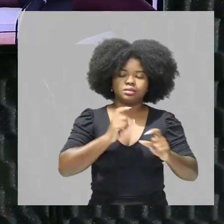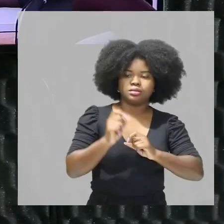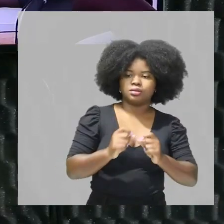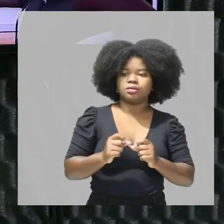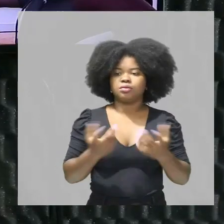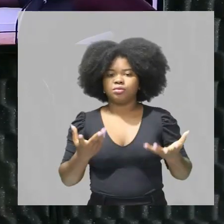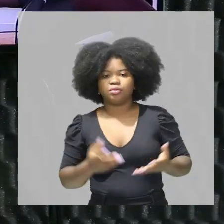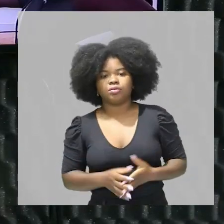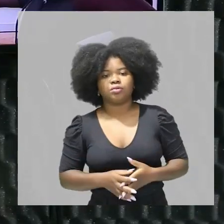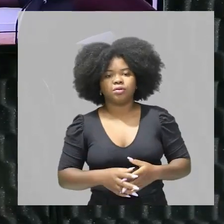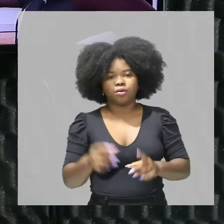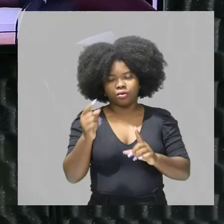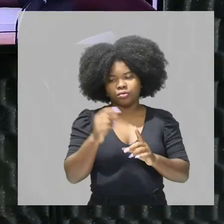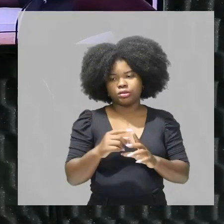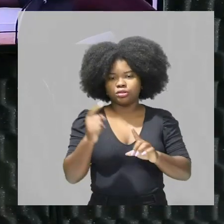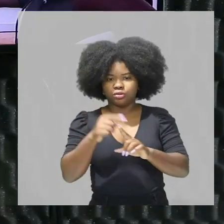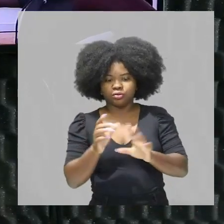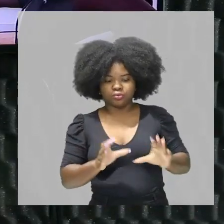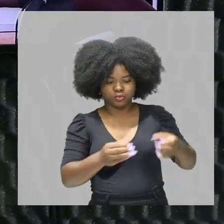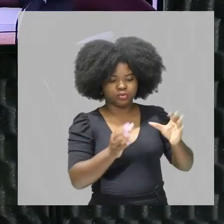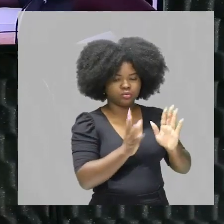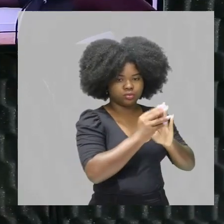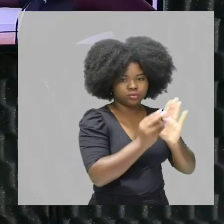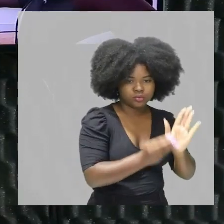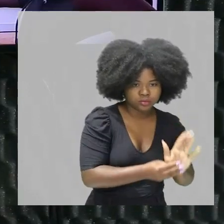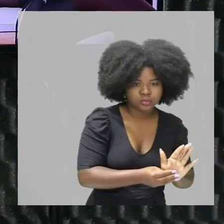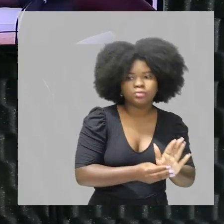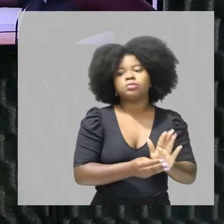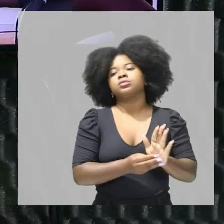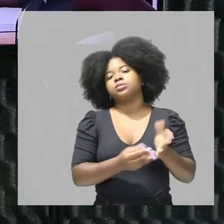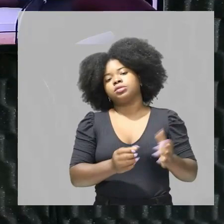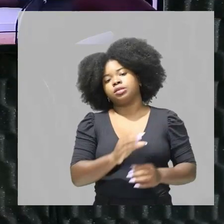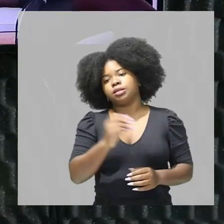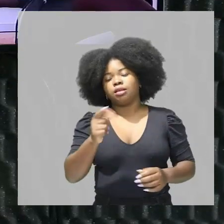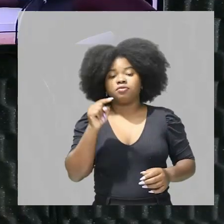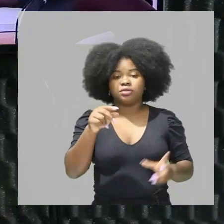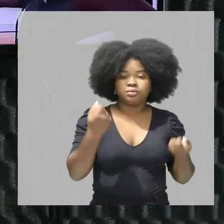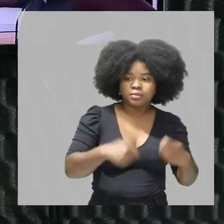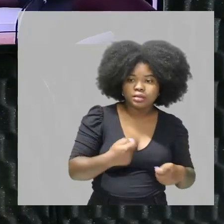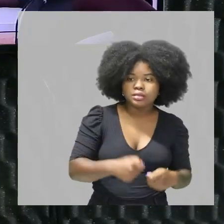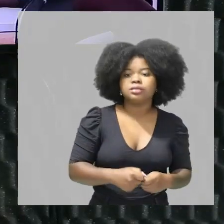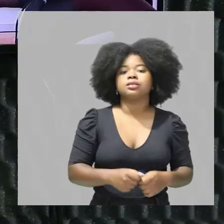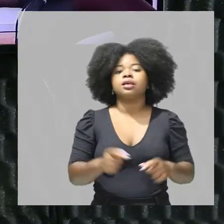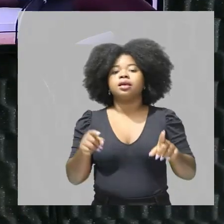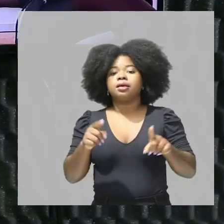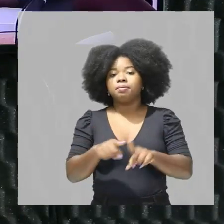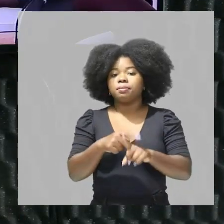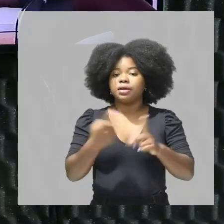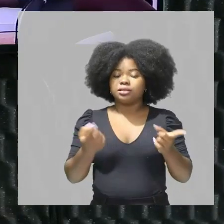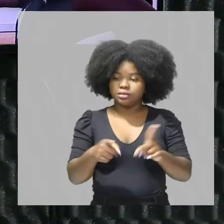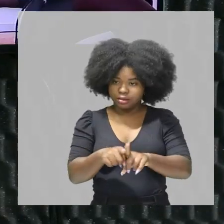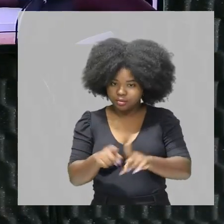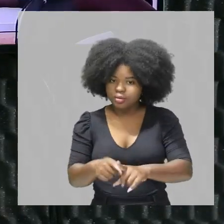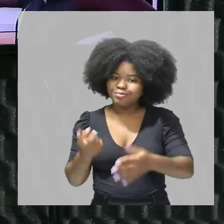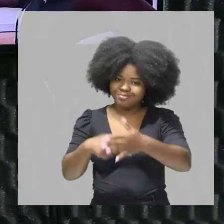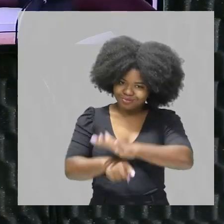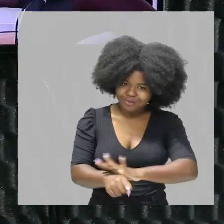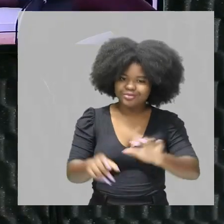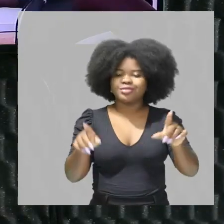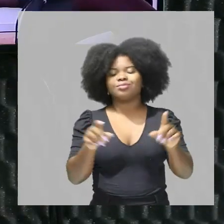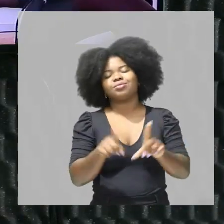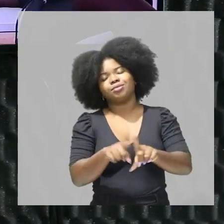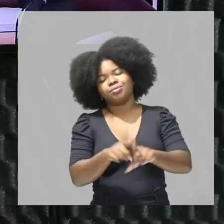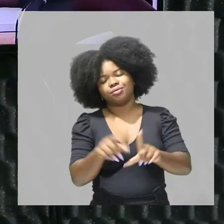todos e ainda aumentamos isso dentro da nossa plataforma nas nossas aulas então eu te convido assistir às aulas